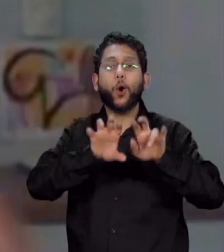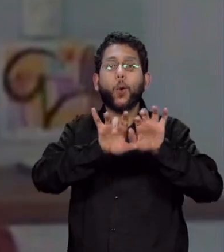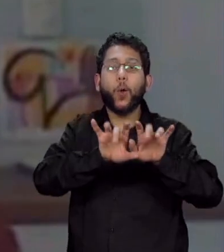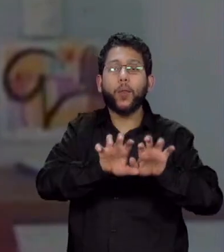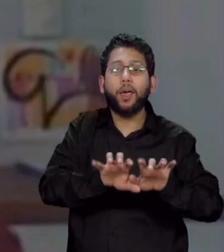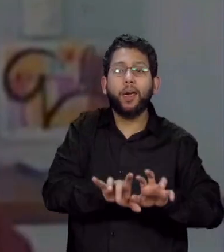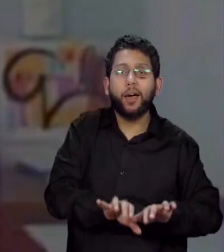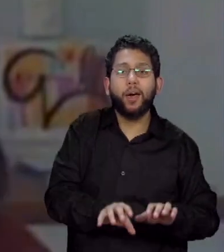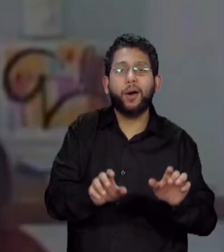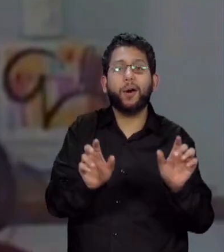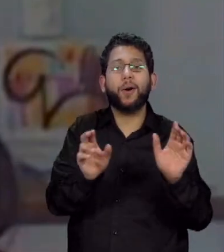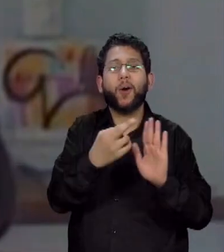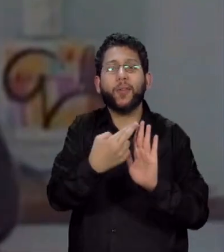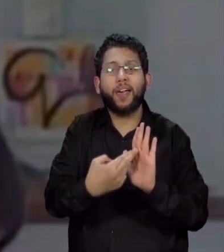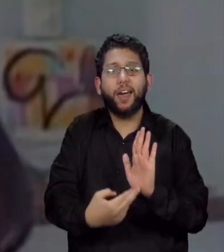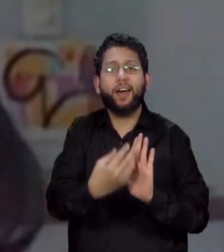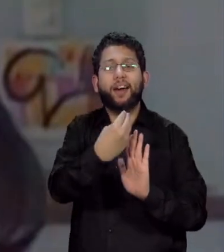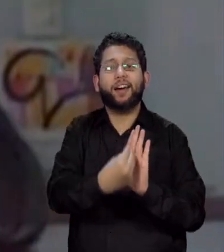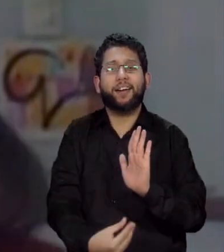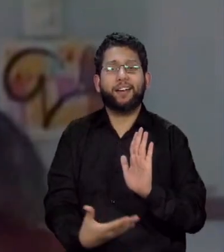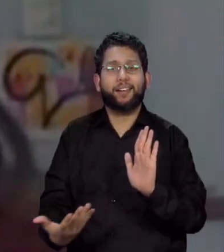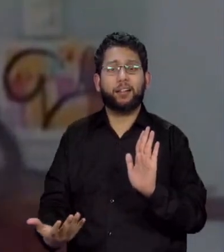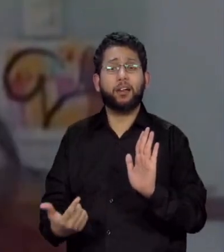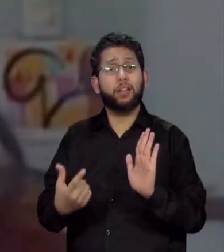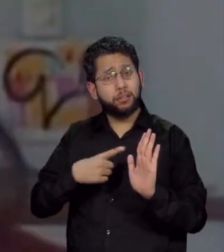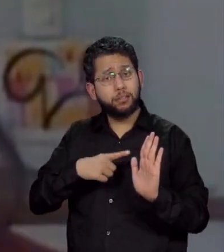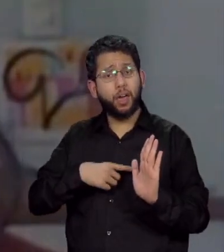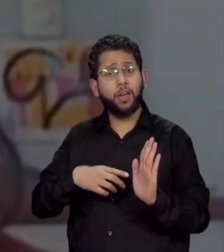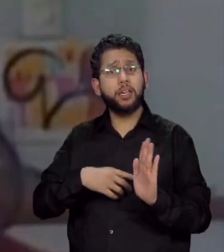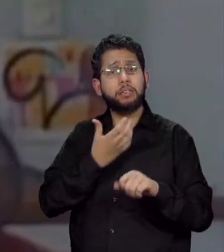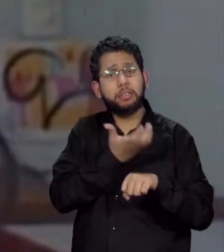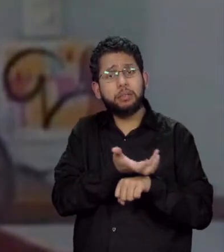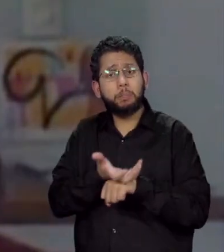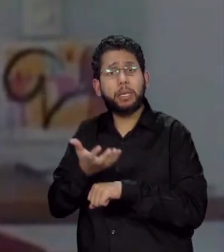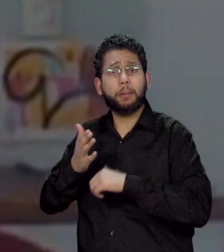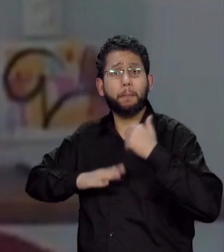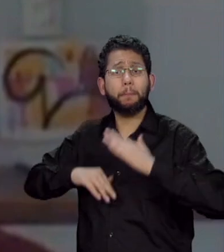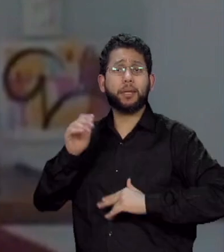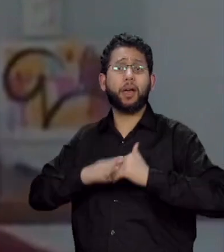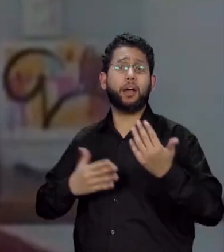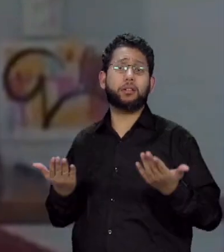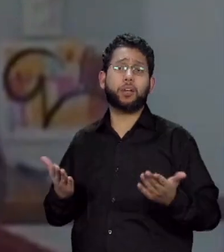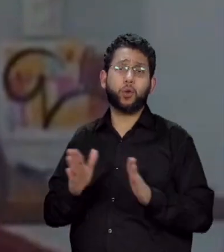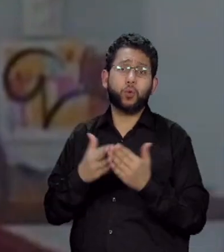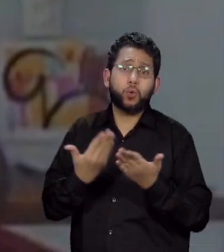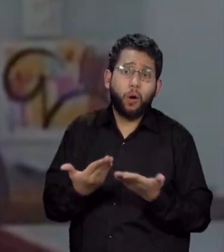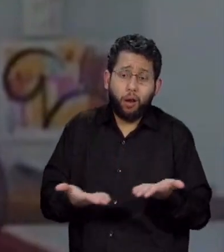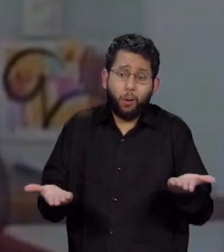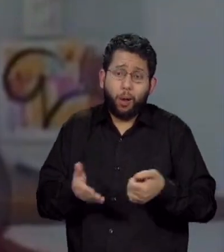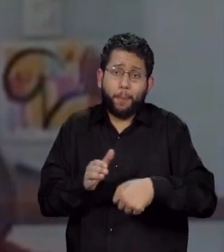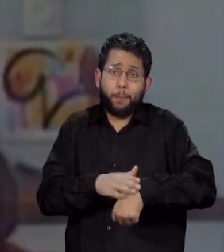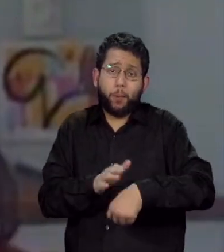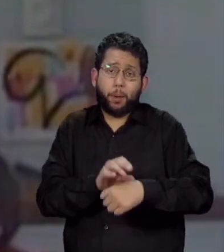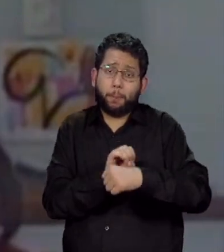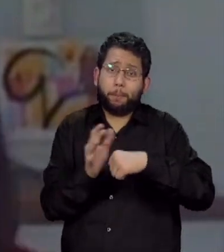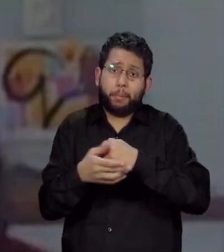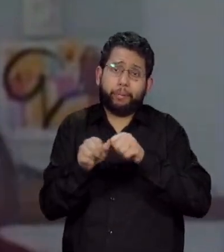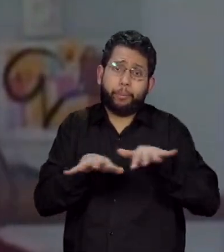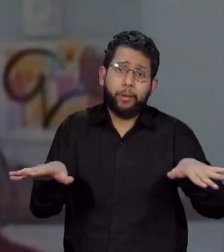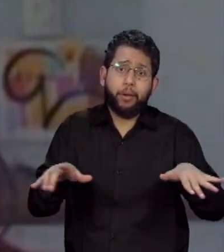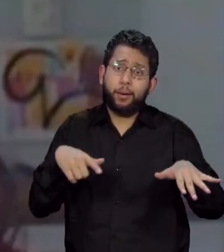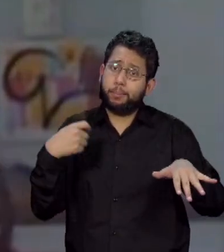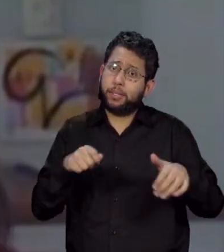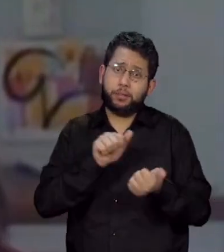enfim, são outras disciplinas mais práticas, mas que as escolas tiveram que se adaptar nessa época de pandemia para